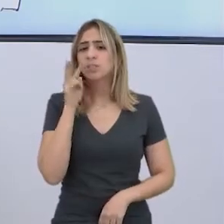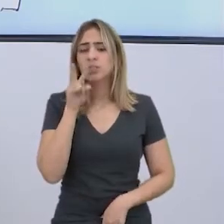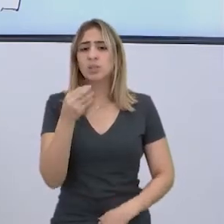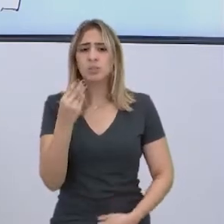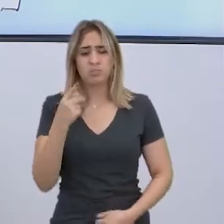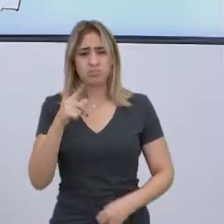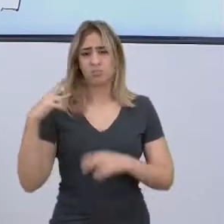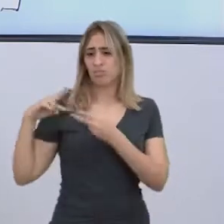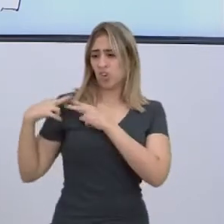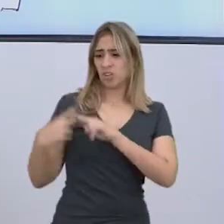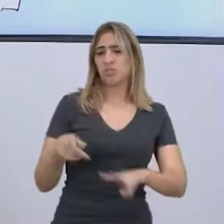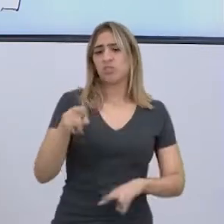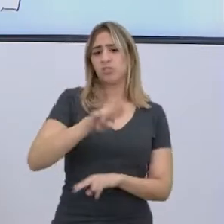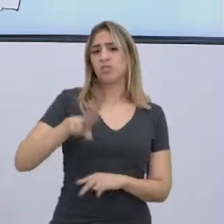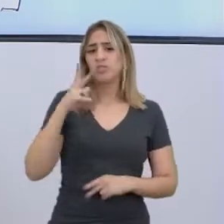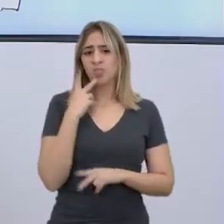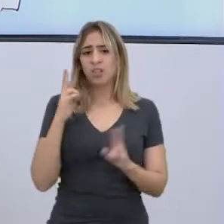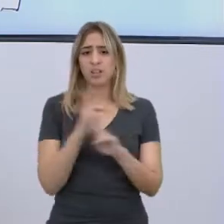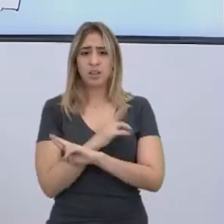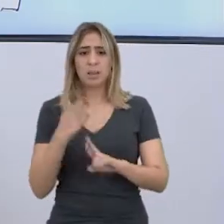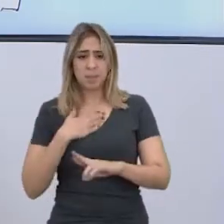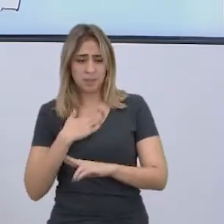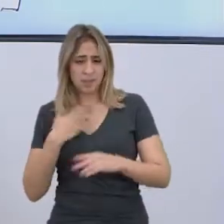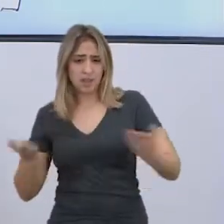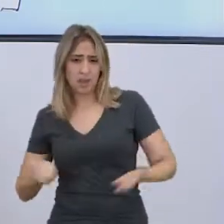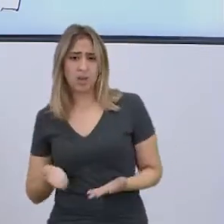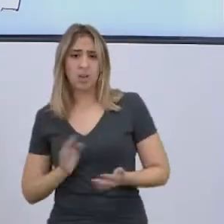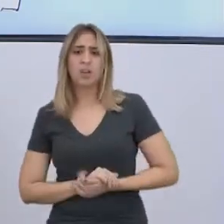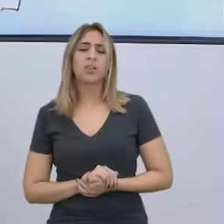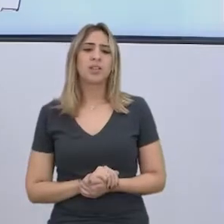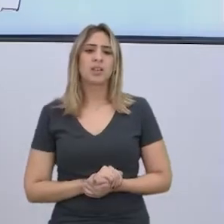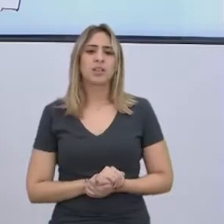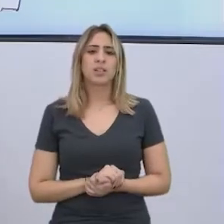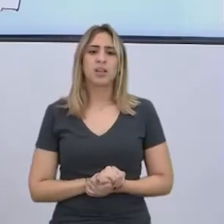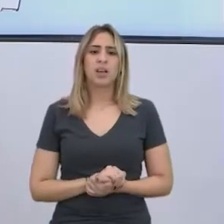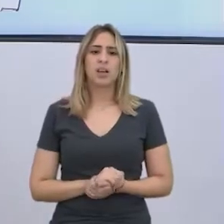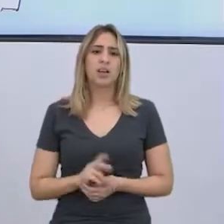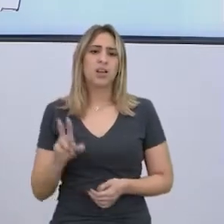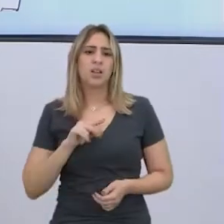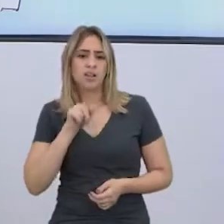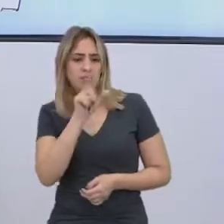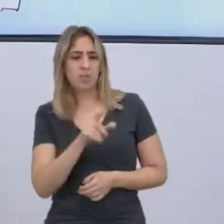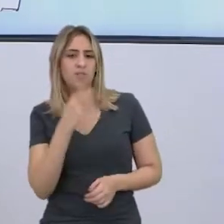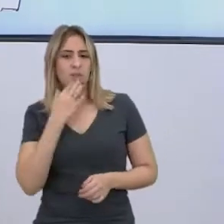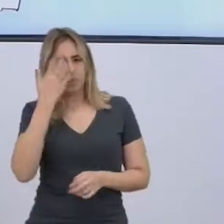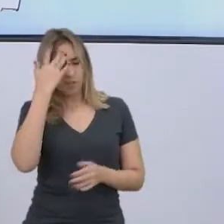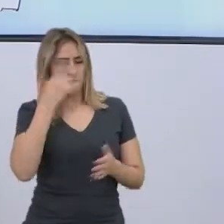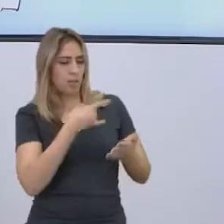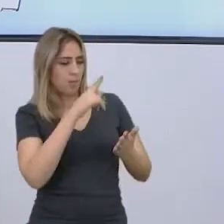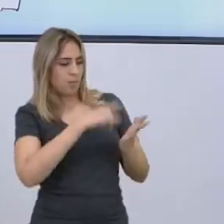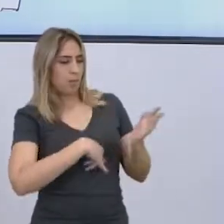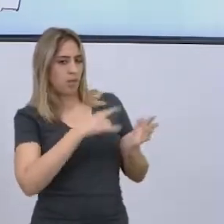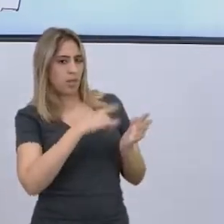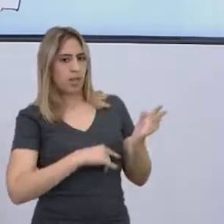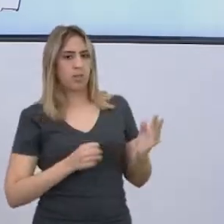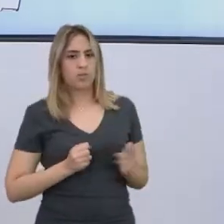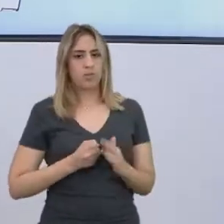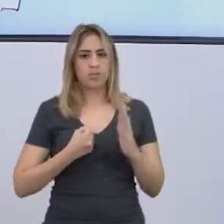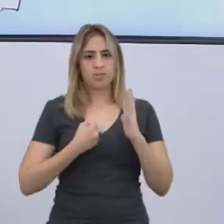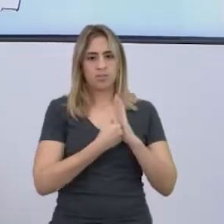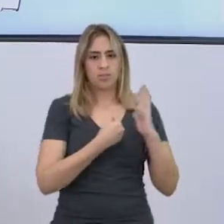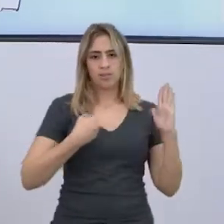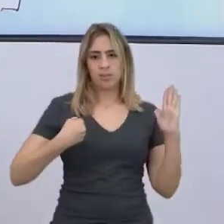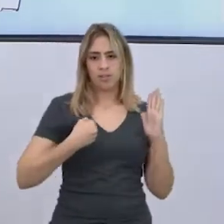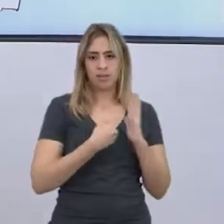muitas vezes a geração de vocês falando em relação à minha geração, que é: mas esse povo só sabe falar de boleto e air fryer. E tem as